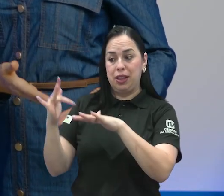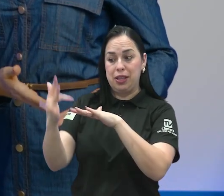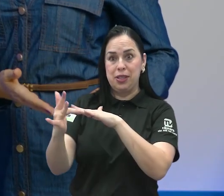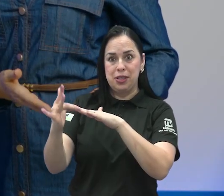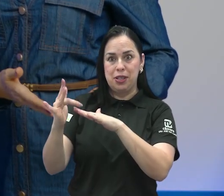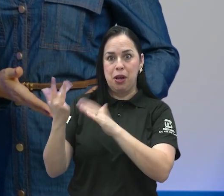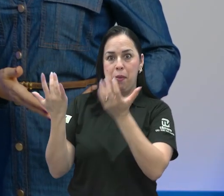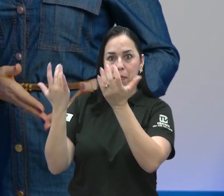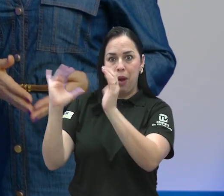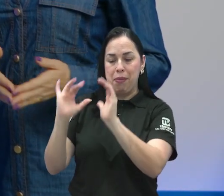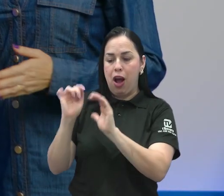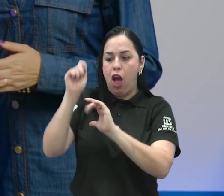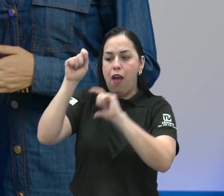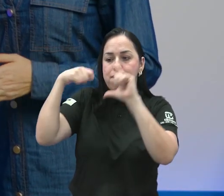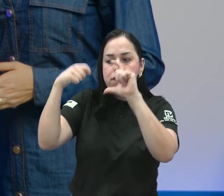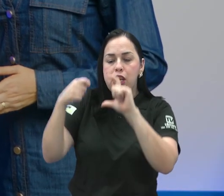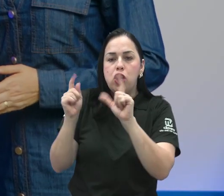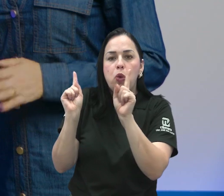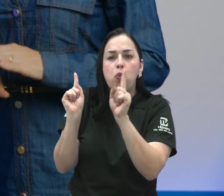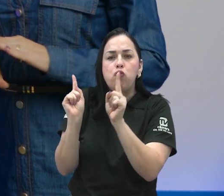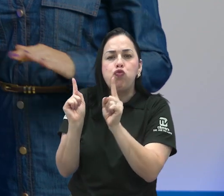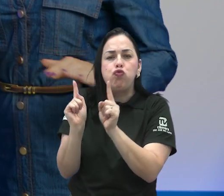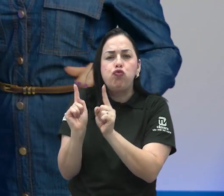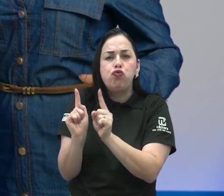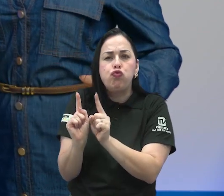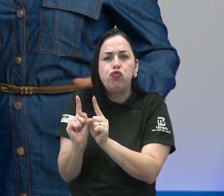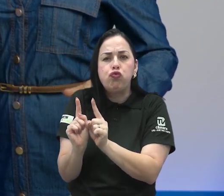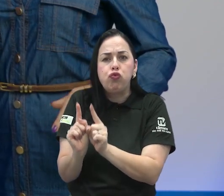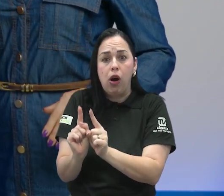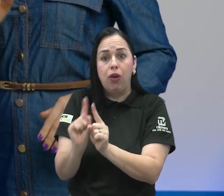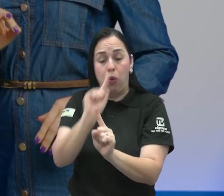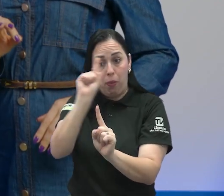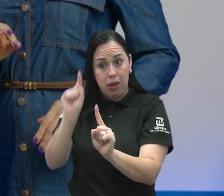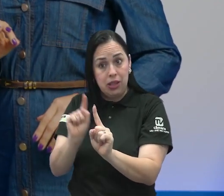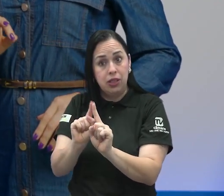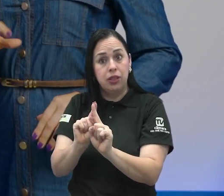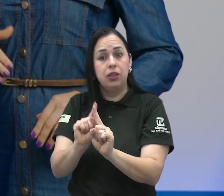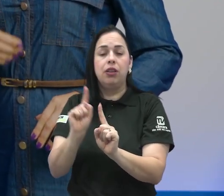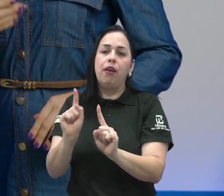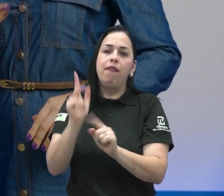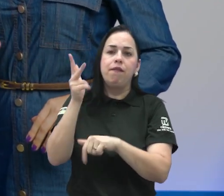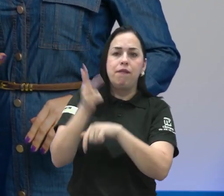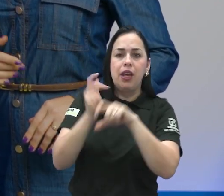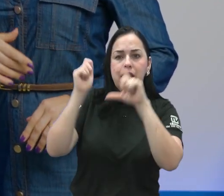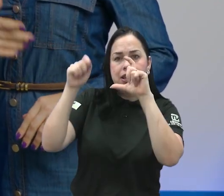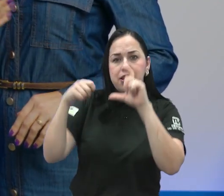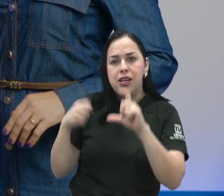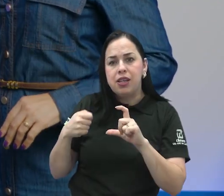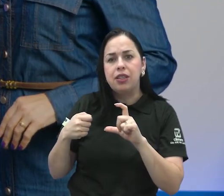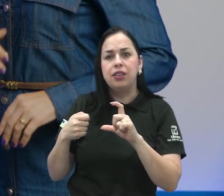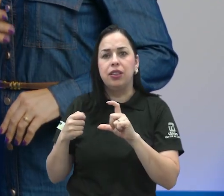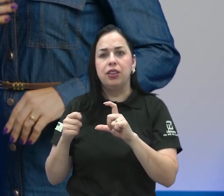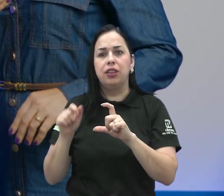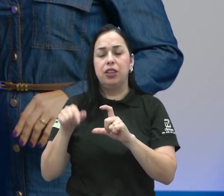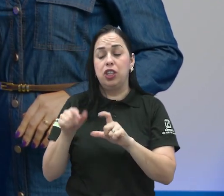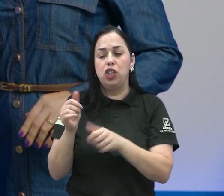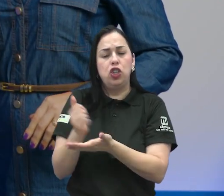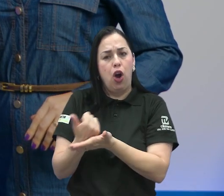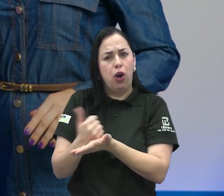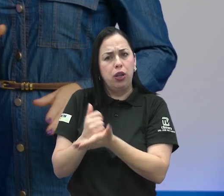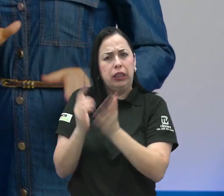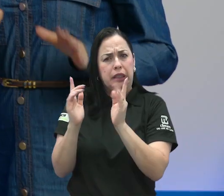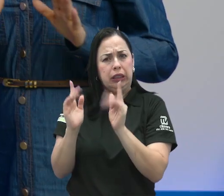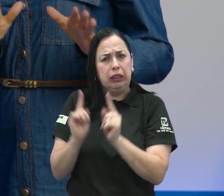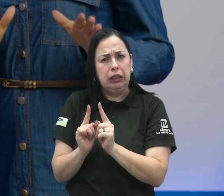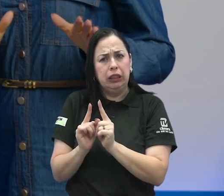redes sociais, com a produção de conteúdos cada vez mais curtos e objetivos. São vídeos, animações e pequenos